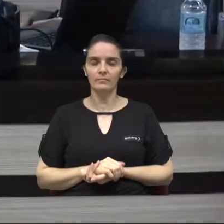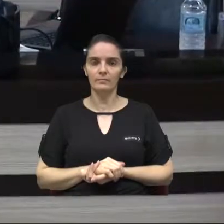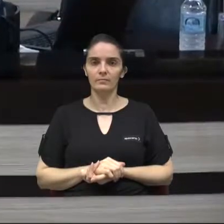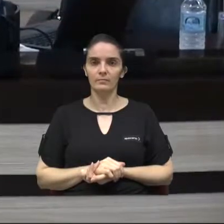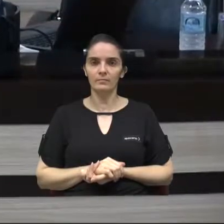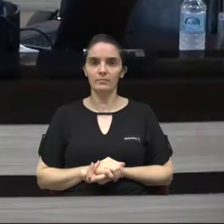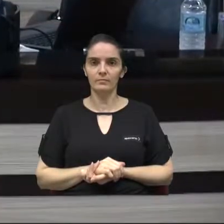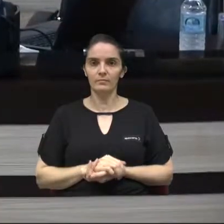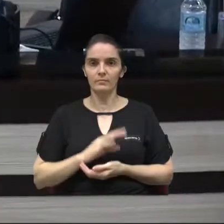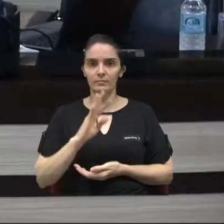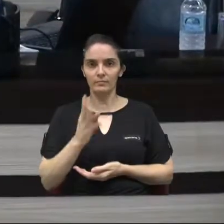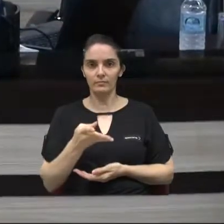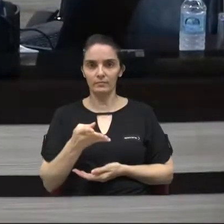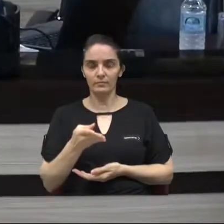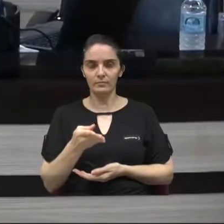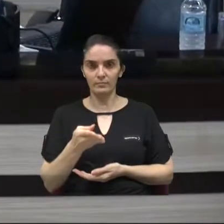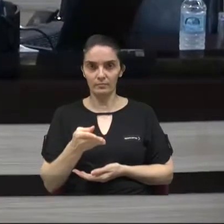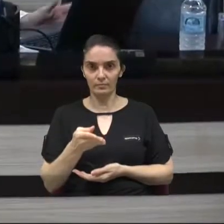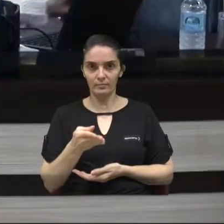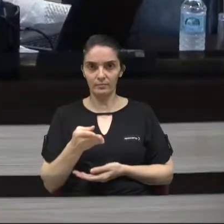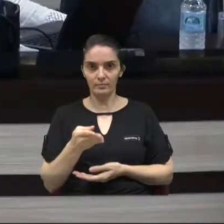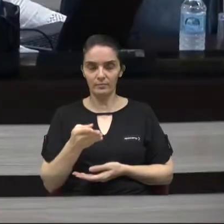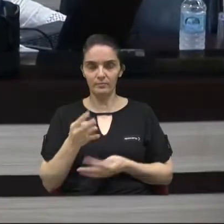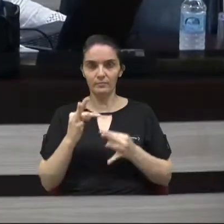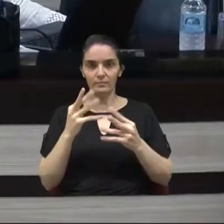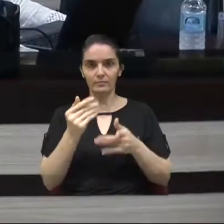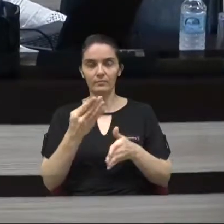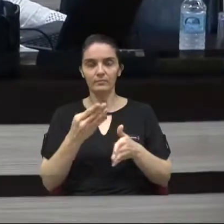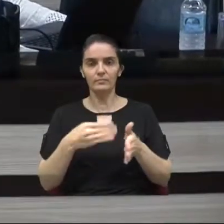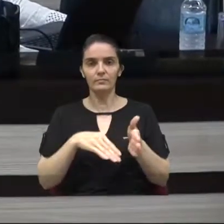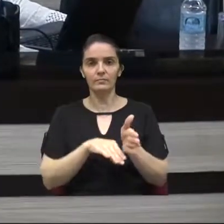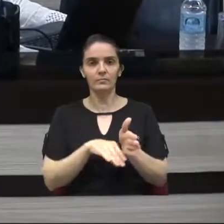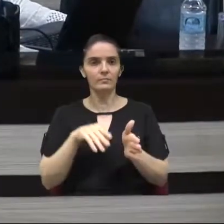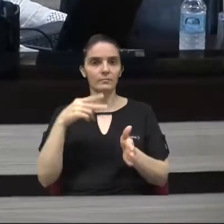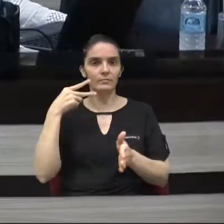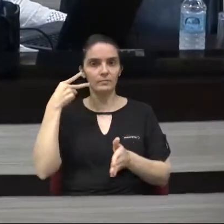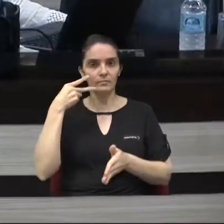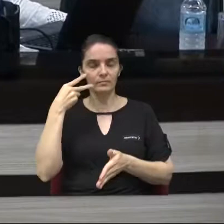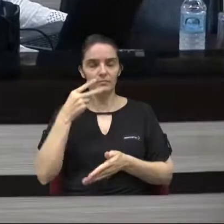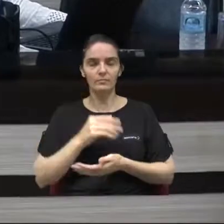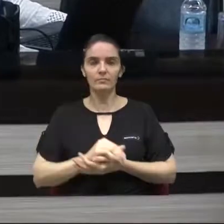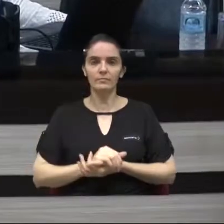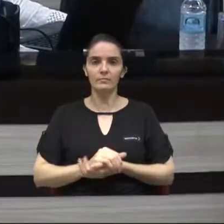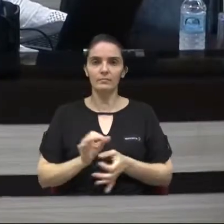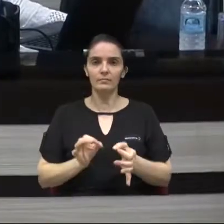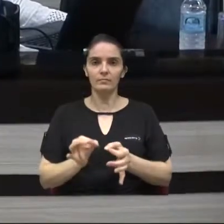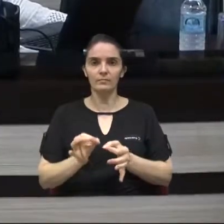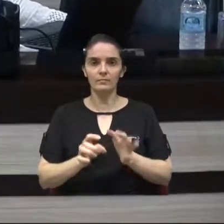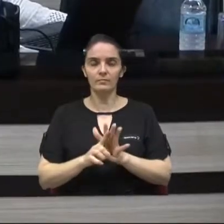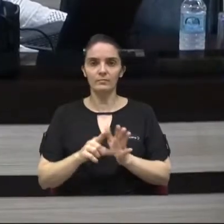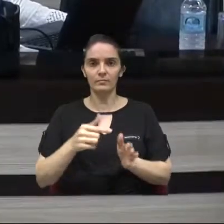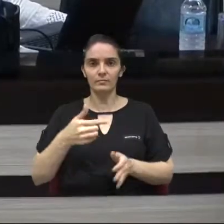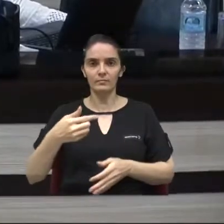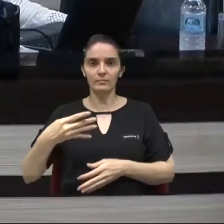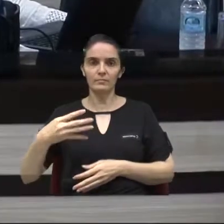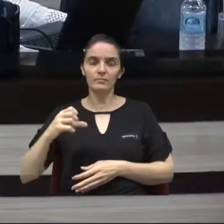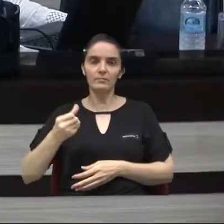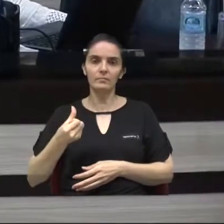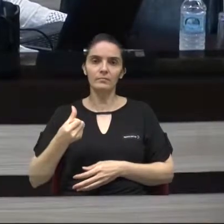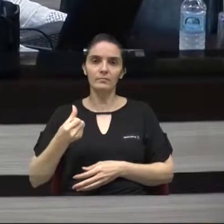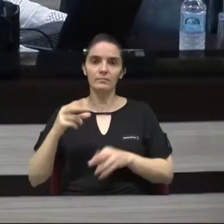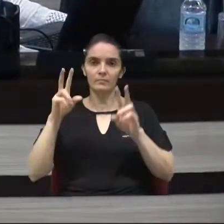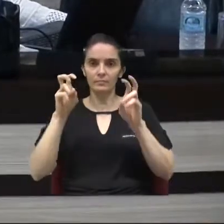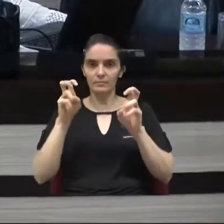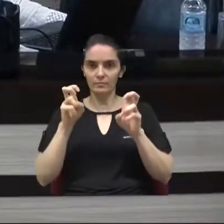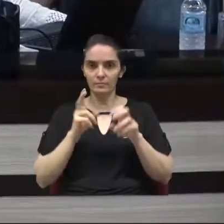as matérias vindas do Legislativo. Pois não? Projeto de Lei 246,